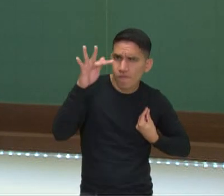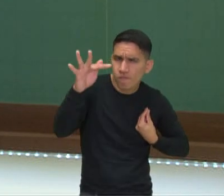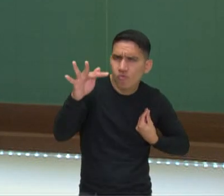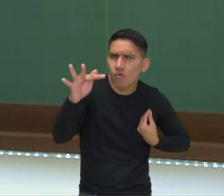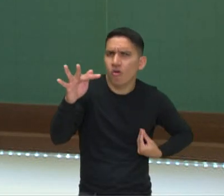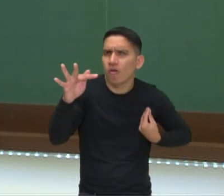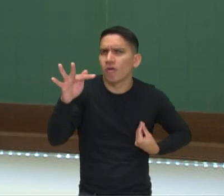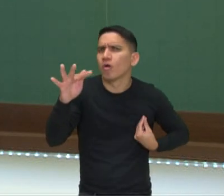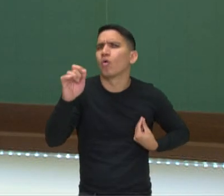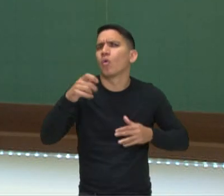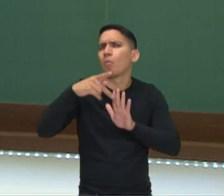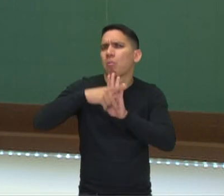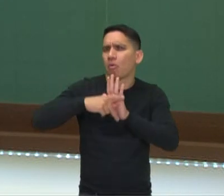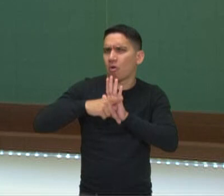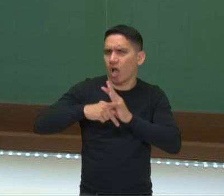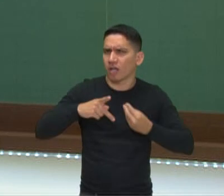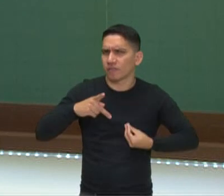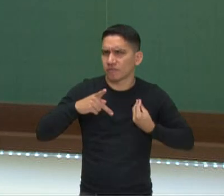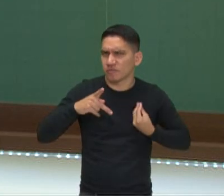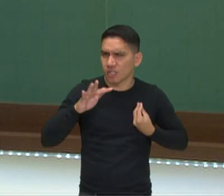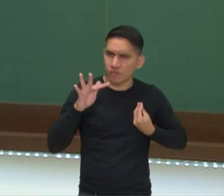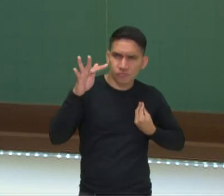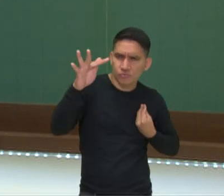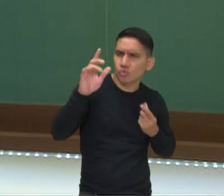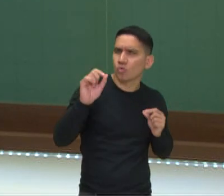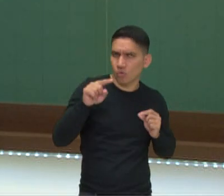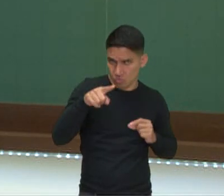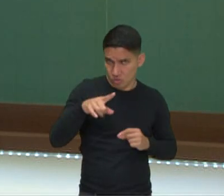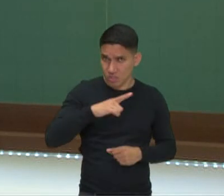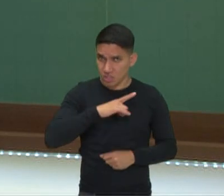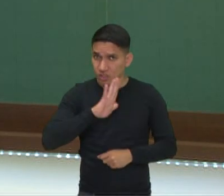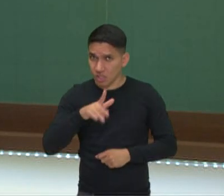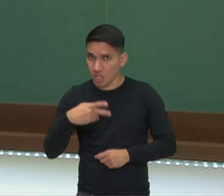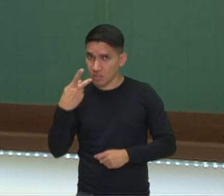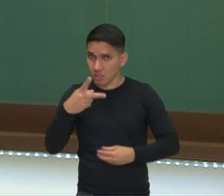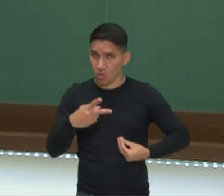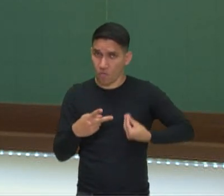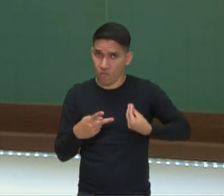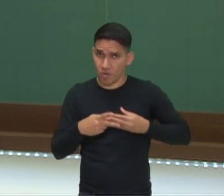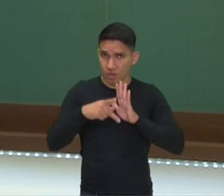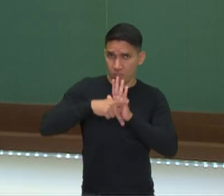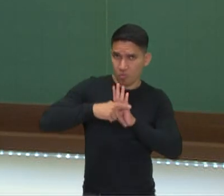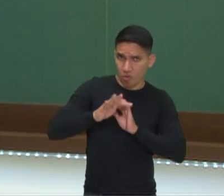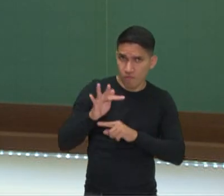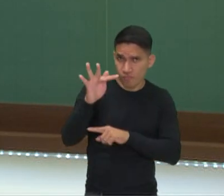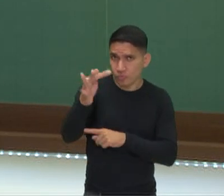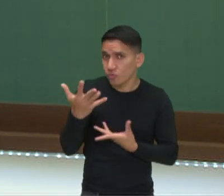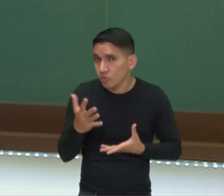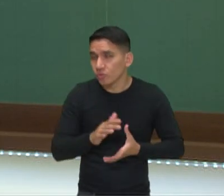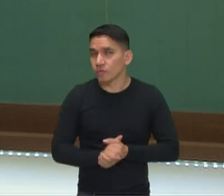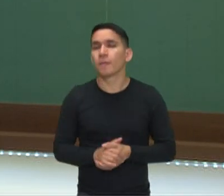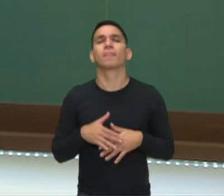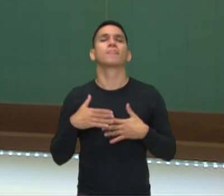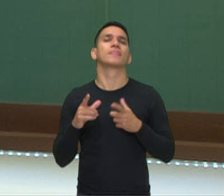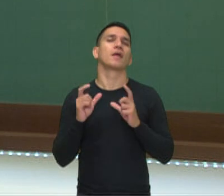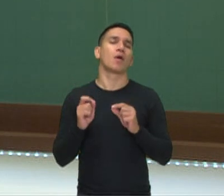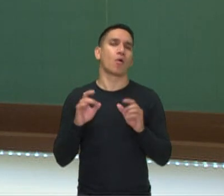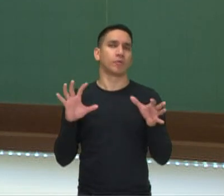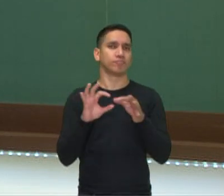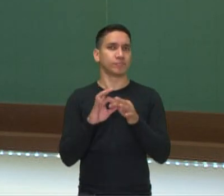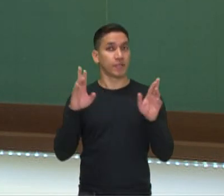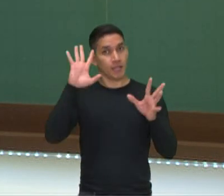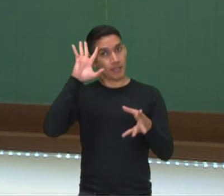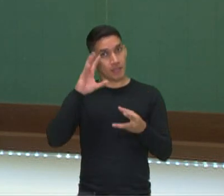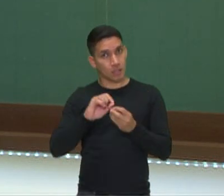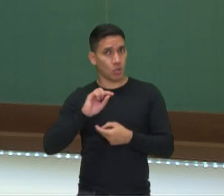é projeto de vida? Você tem um projeto para a sua vida? Né? Primeiro temos que entender que nós não